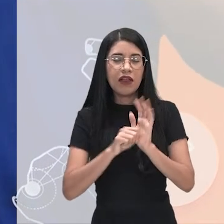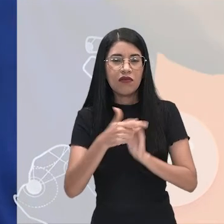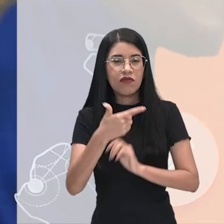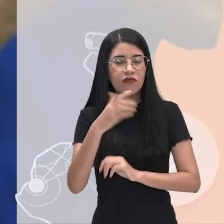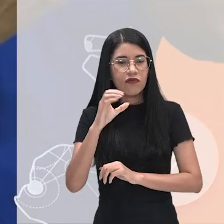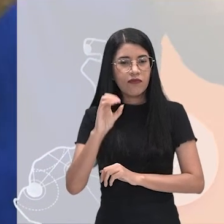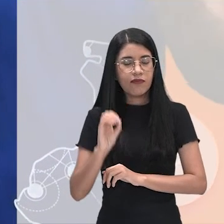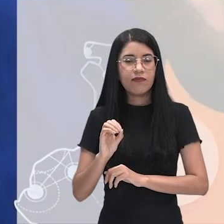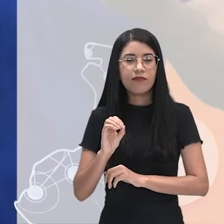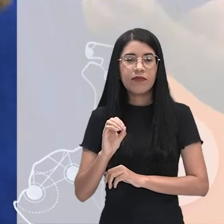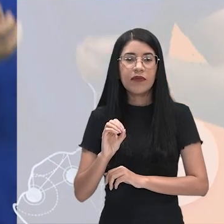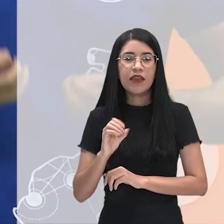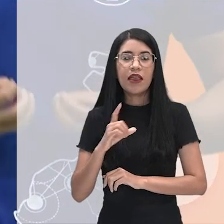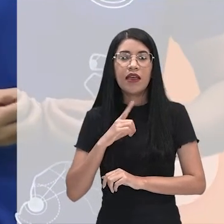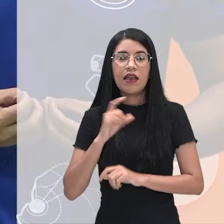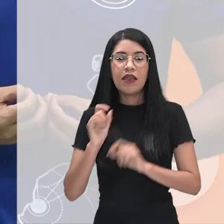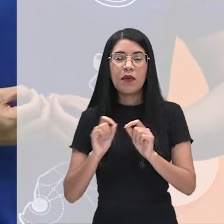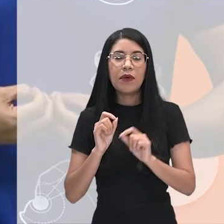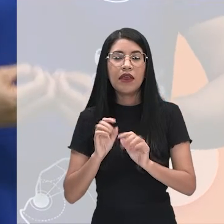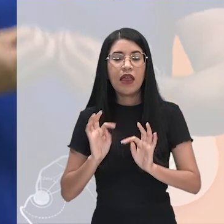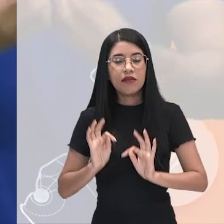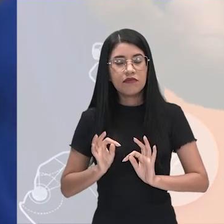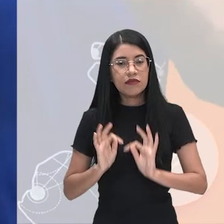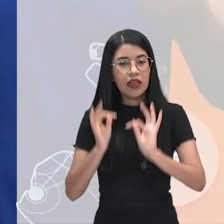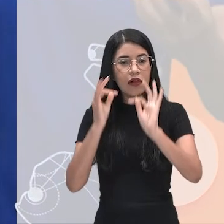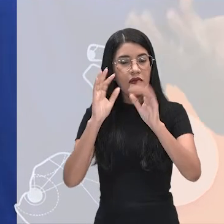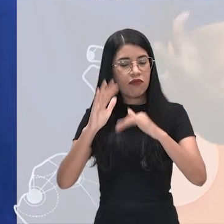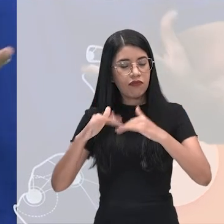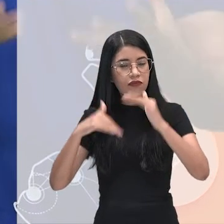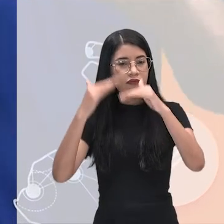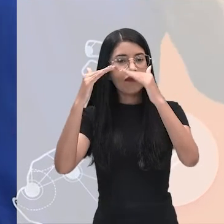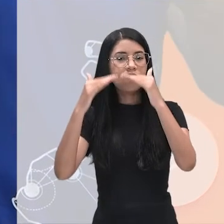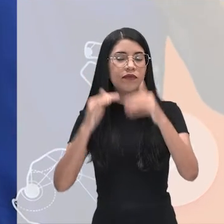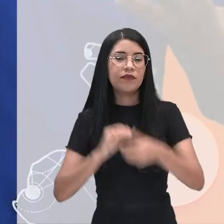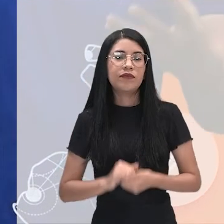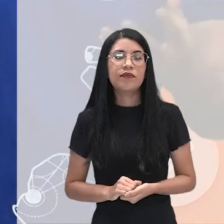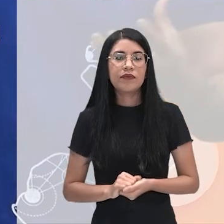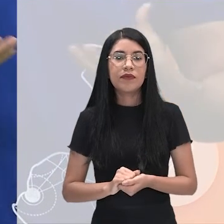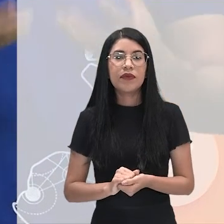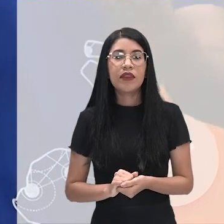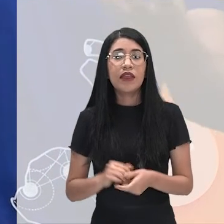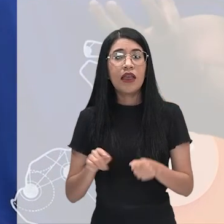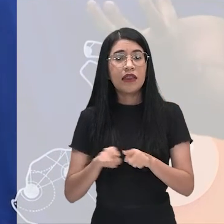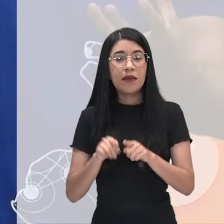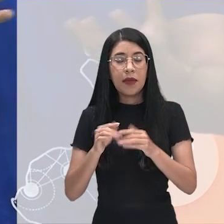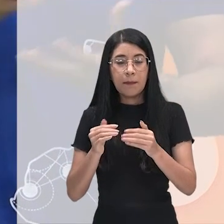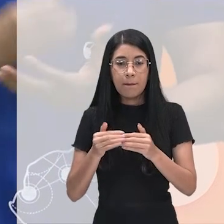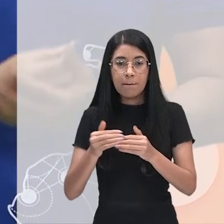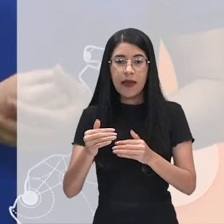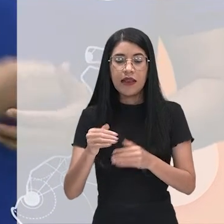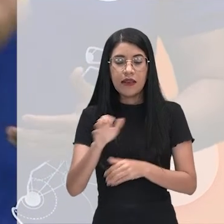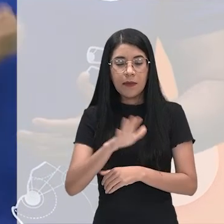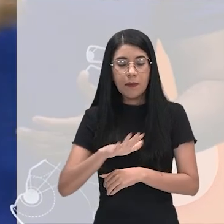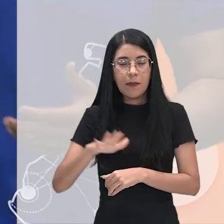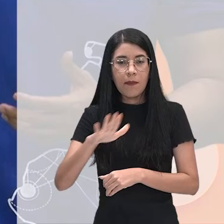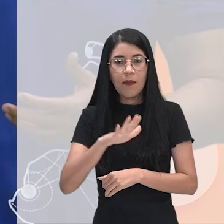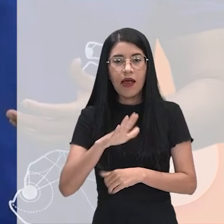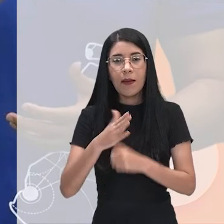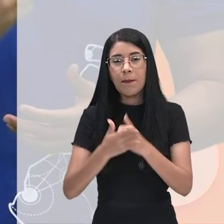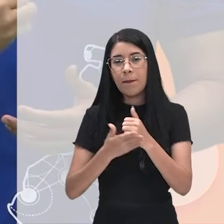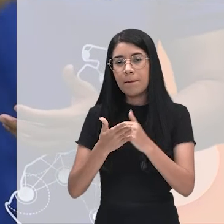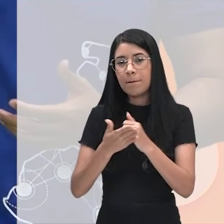forma conectada, tá bom? Então a gente tem ali uma maior fluidez de pessoas, de mercadorias, de capital, e isso ocorre